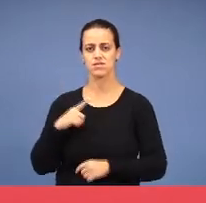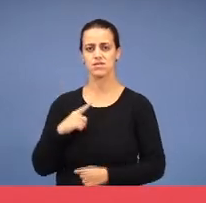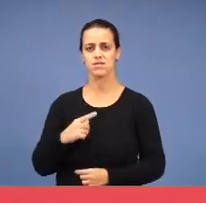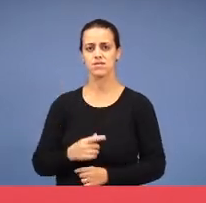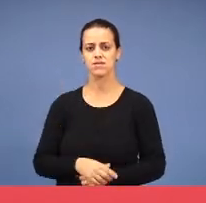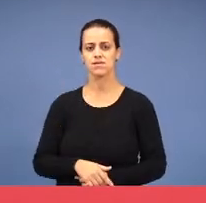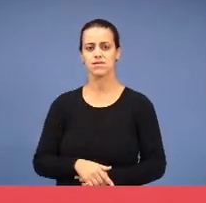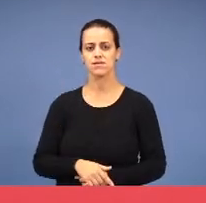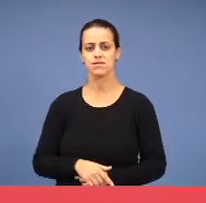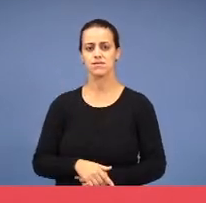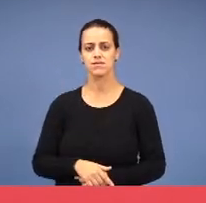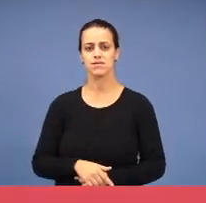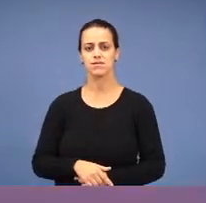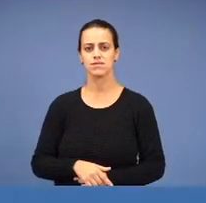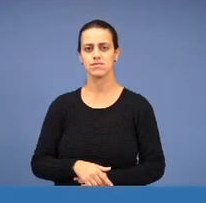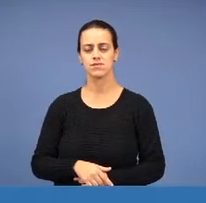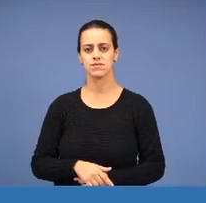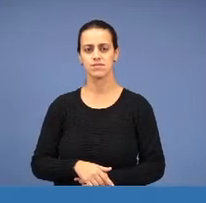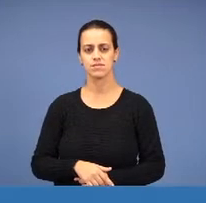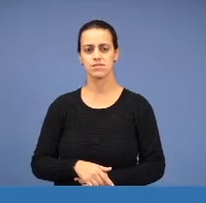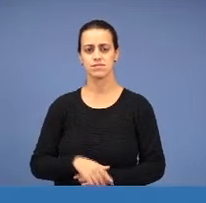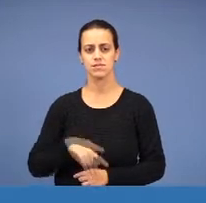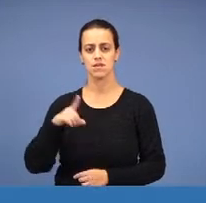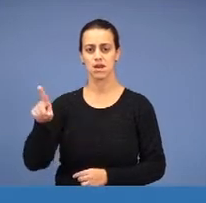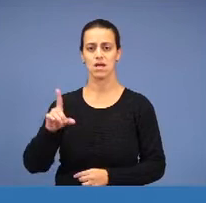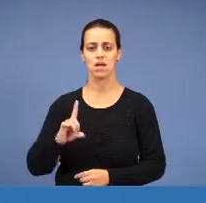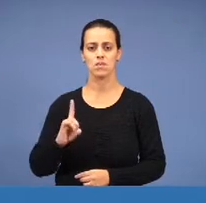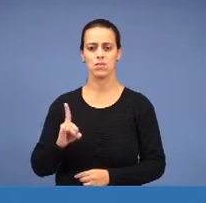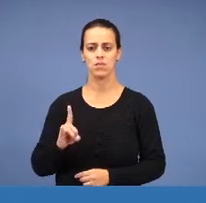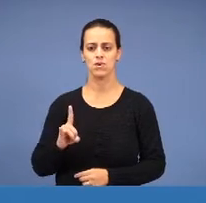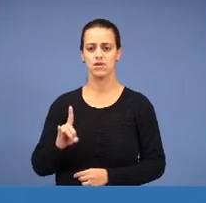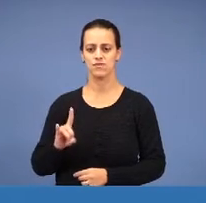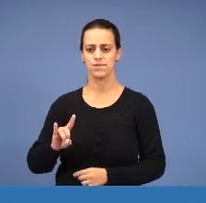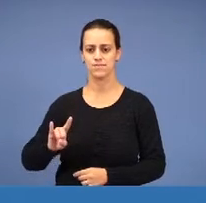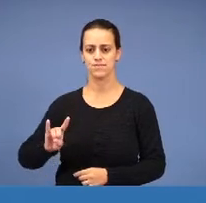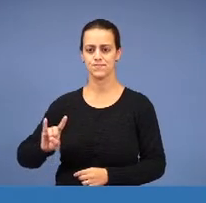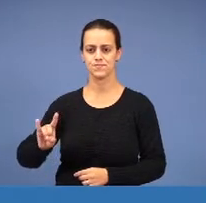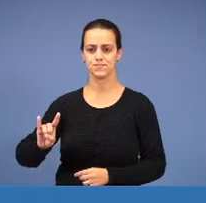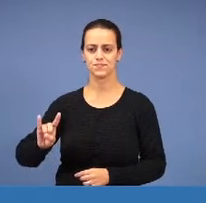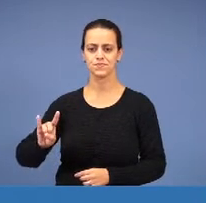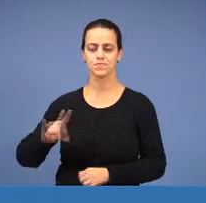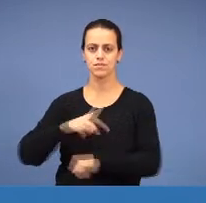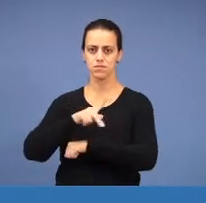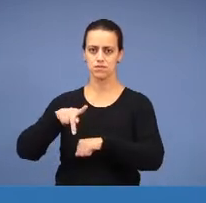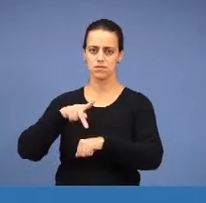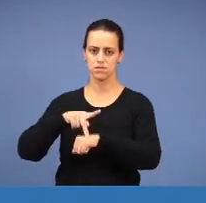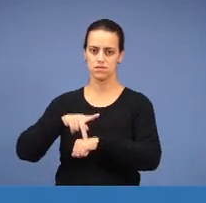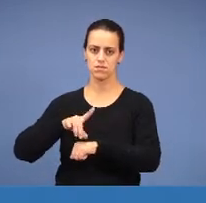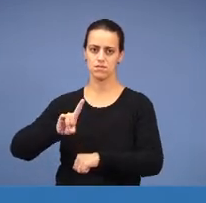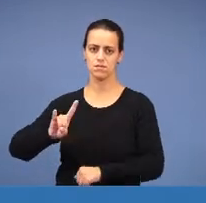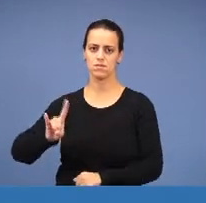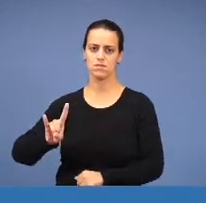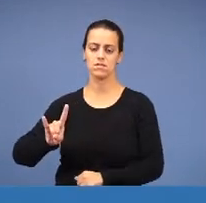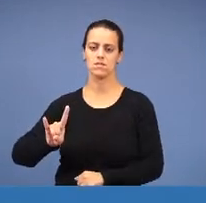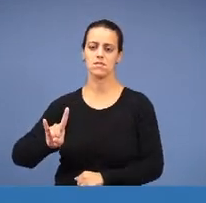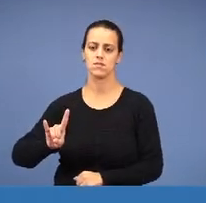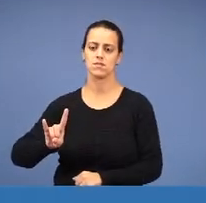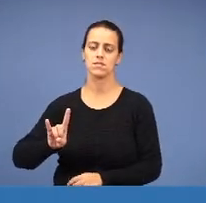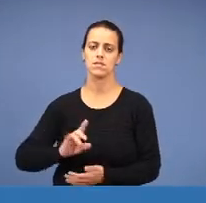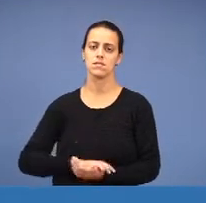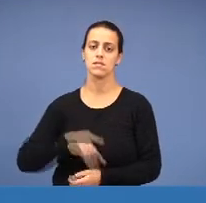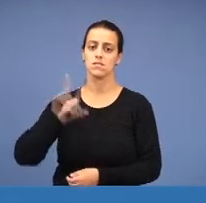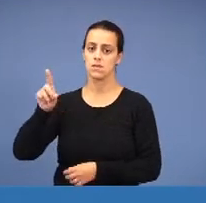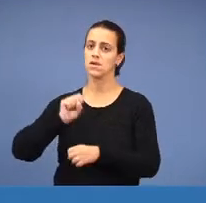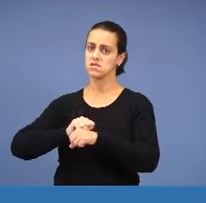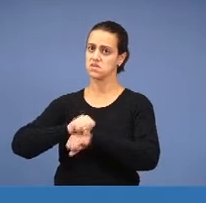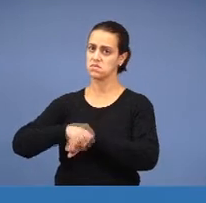ali em Cochabamba, Bolívia. Foi um seminário ontem em Cochabamba, na Bolívia, e esse seminário foi